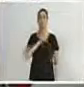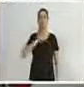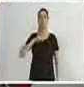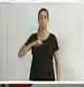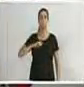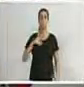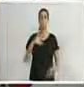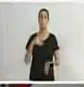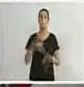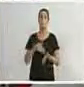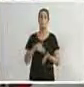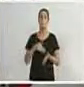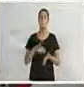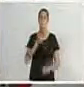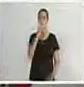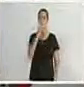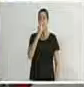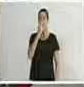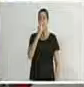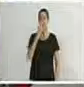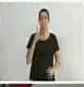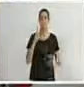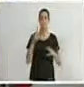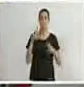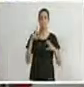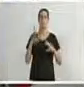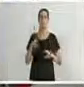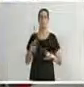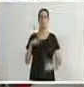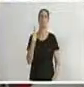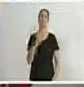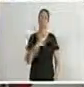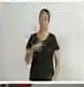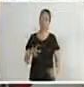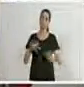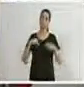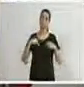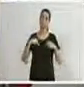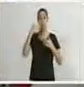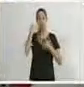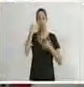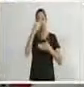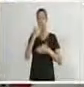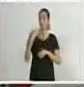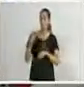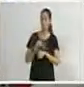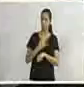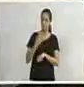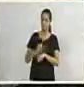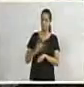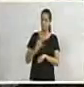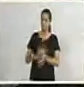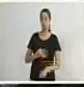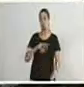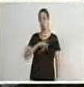mínimo parecida com aquela que nós merecemos. Muito obrigado pela tolerância, senhor presidente.